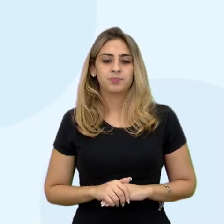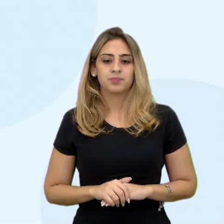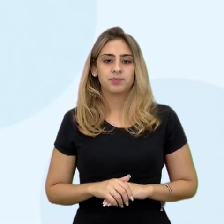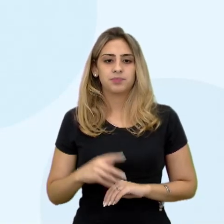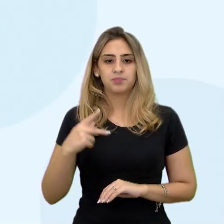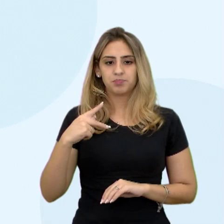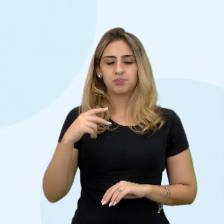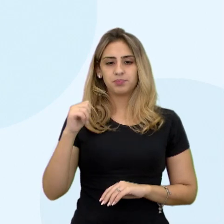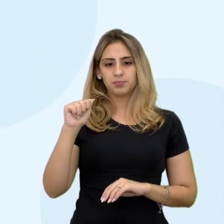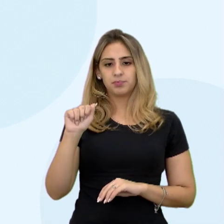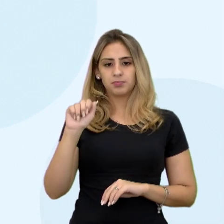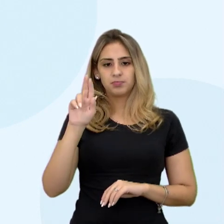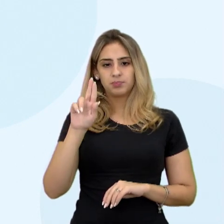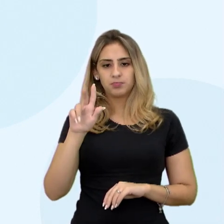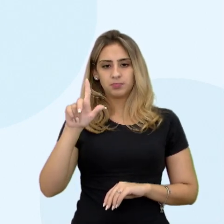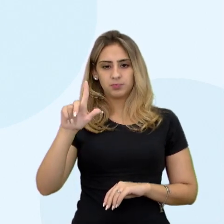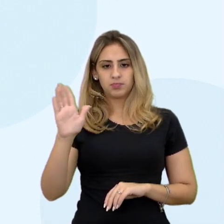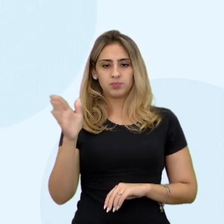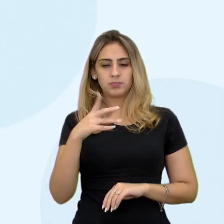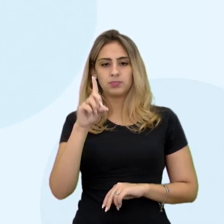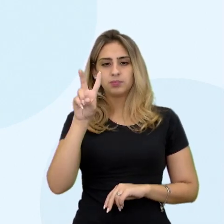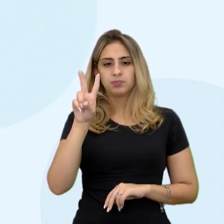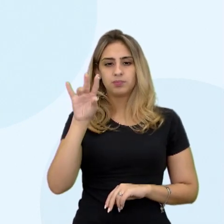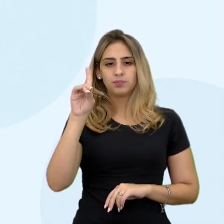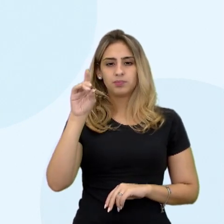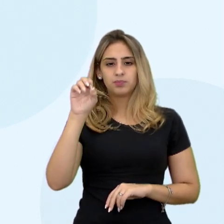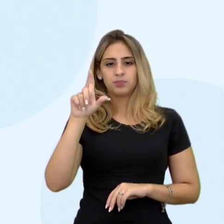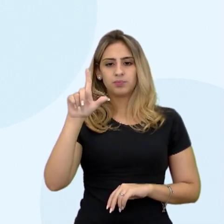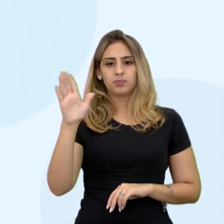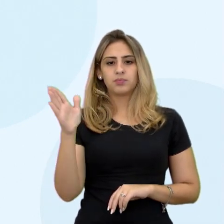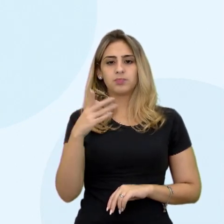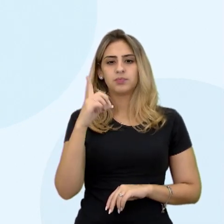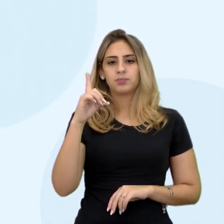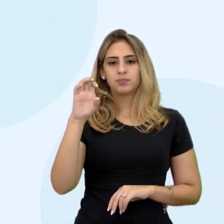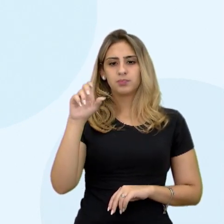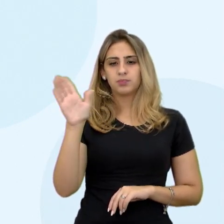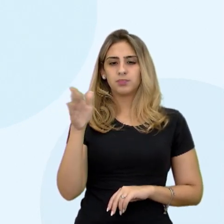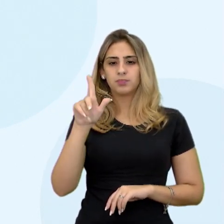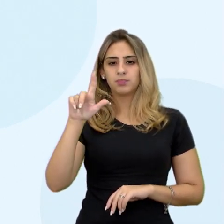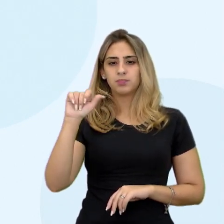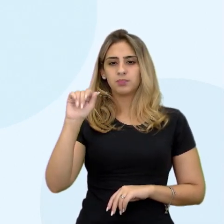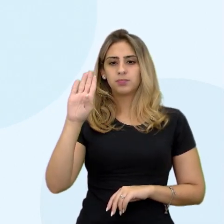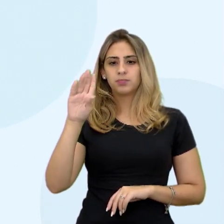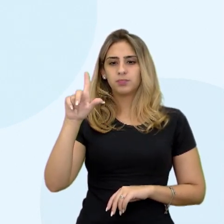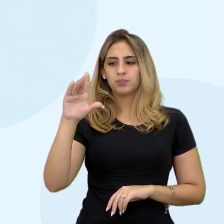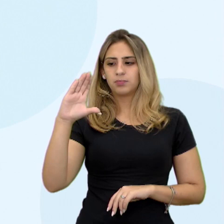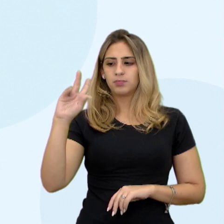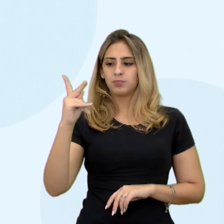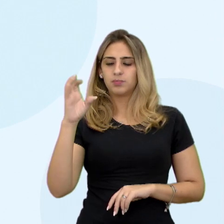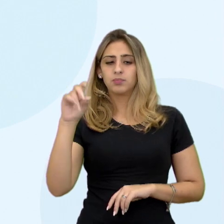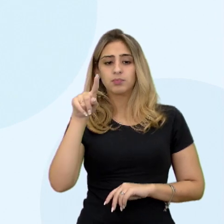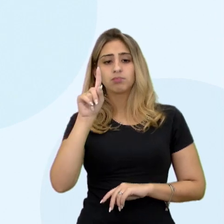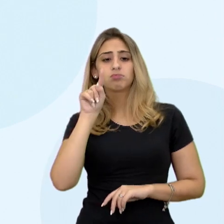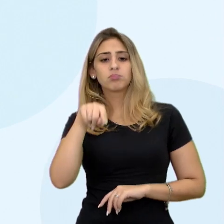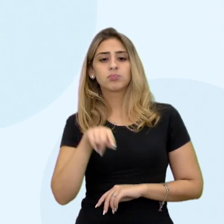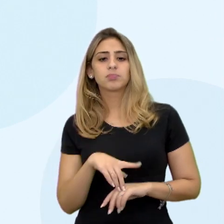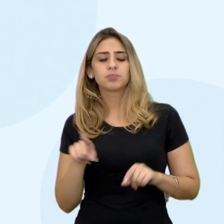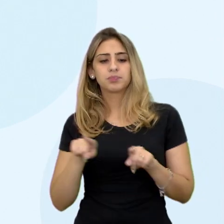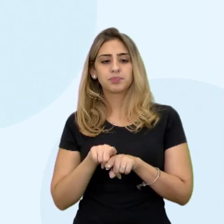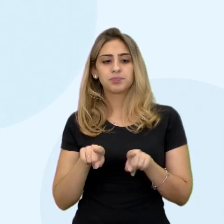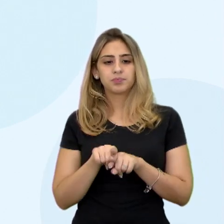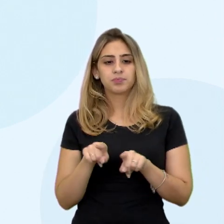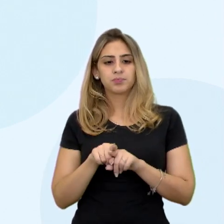olha lá, você até fala esse nome. A gente tem o Paul Vidal de la Blache, né? Ele foi também,